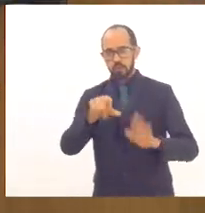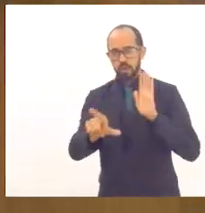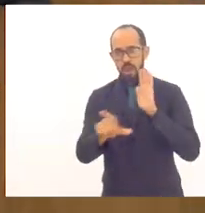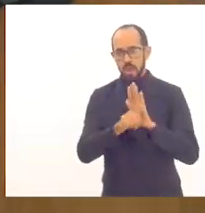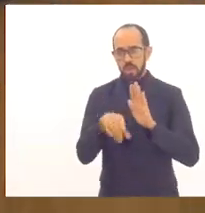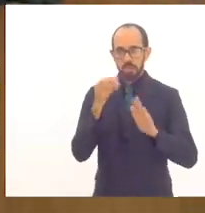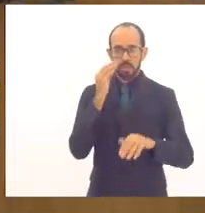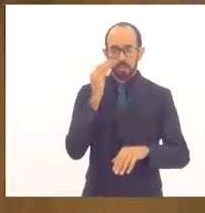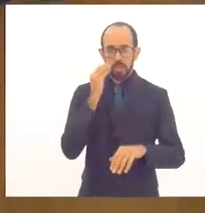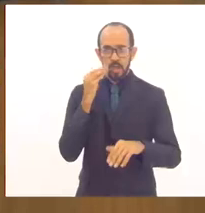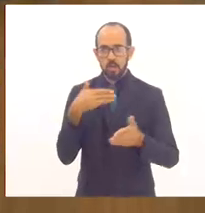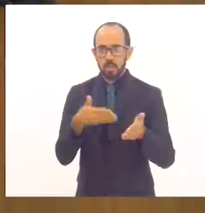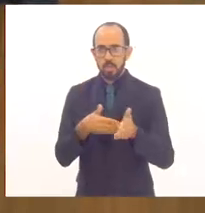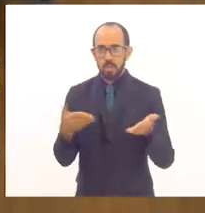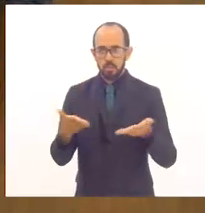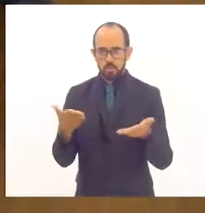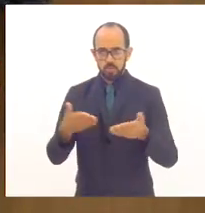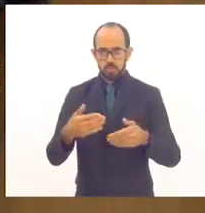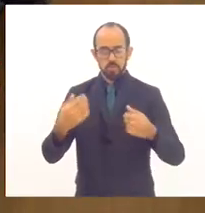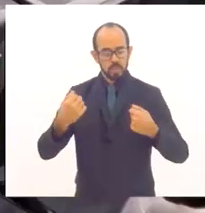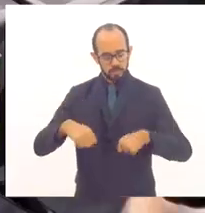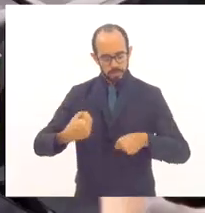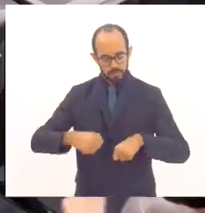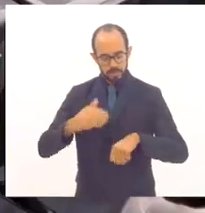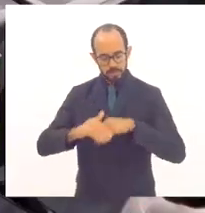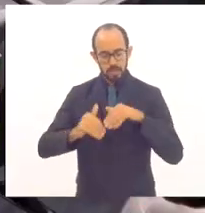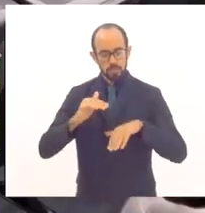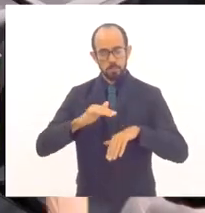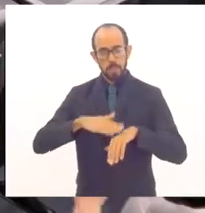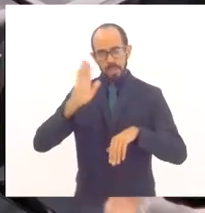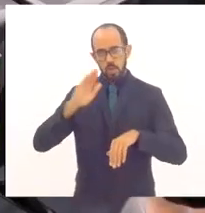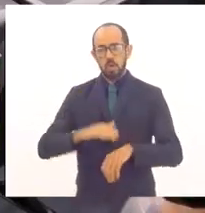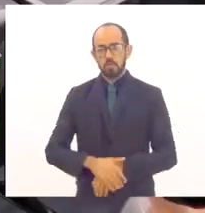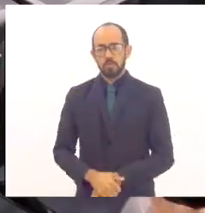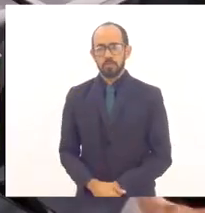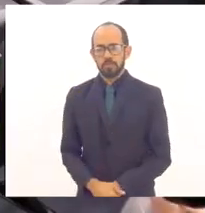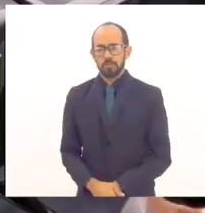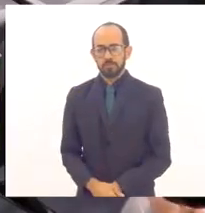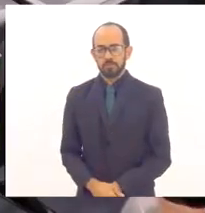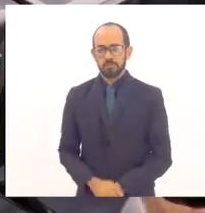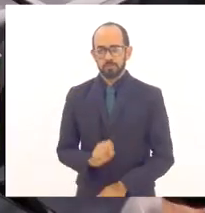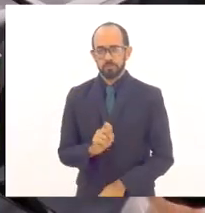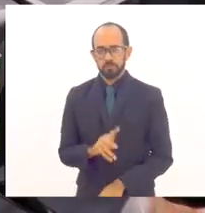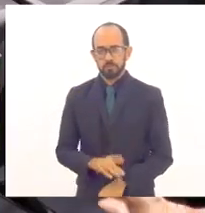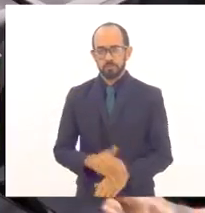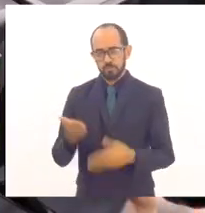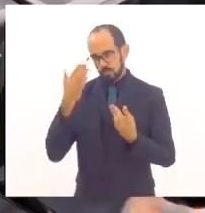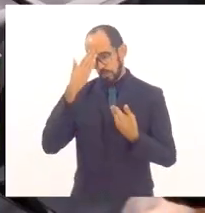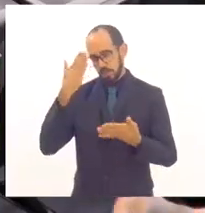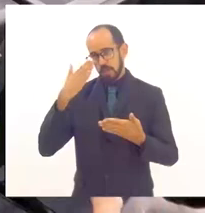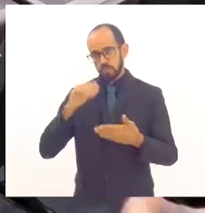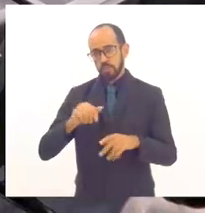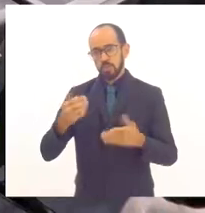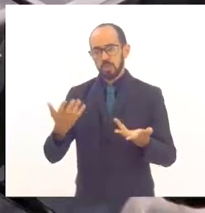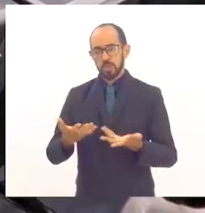hoje. Isso aí é um ponto de maior necessidade. Tá? Obrigado. Eu